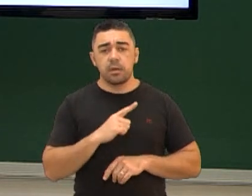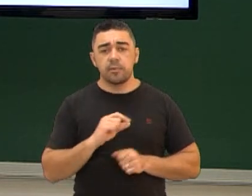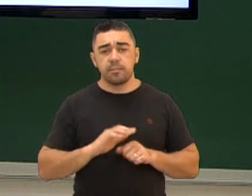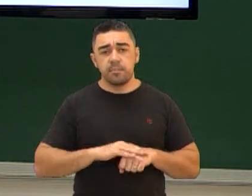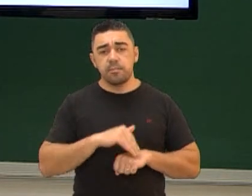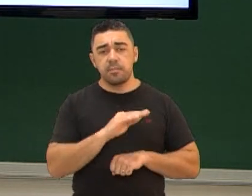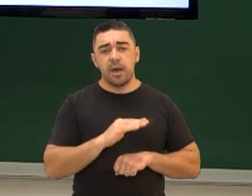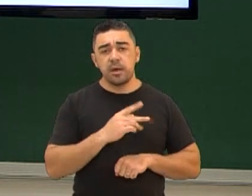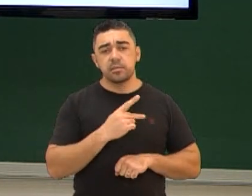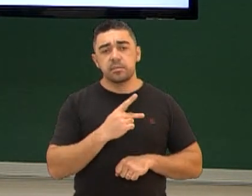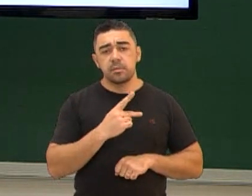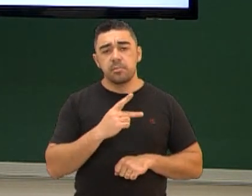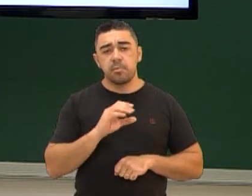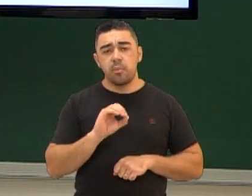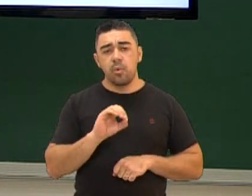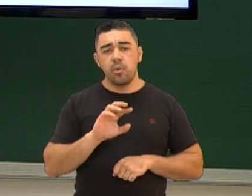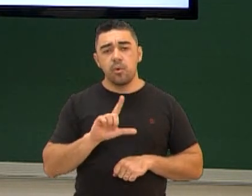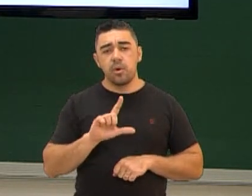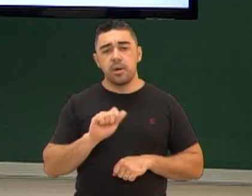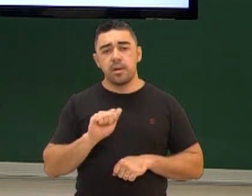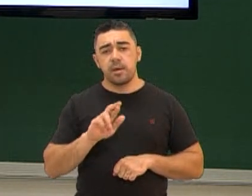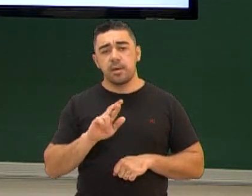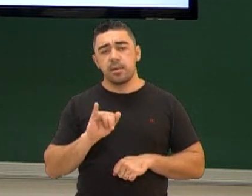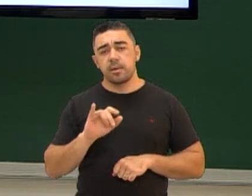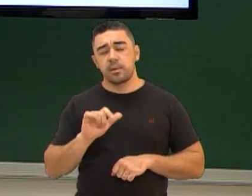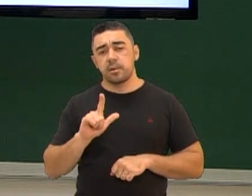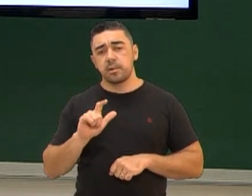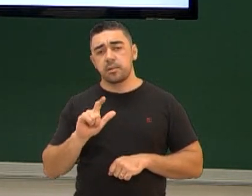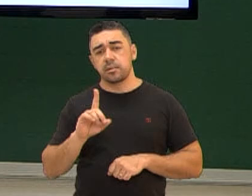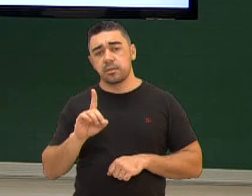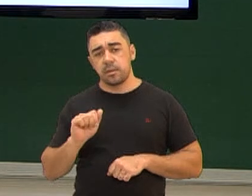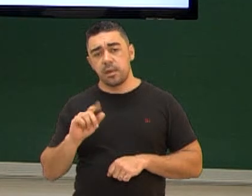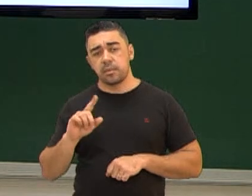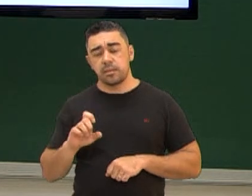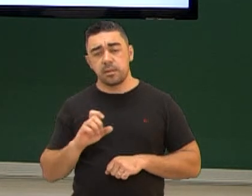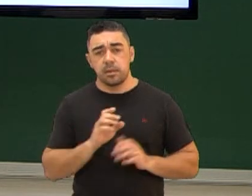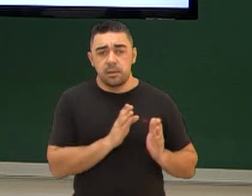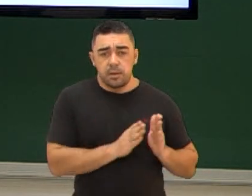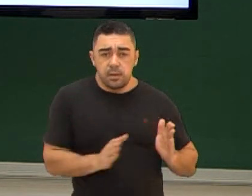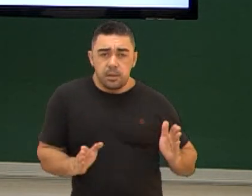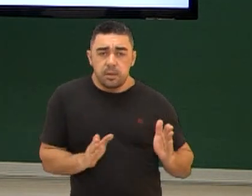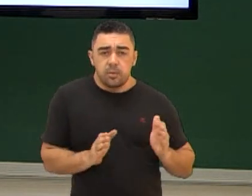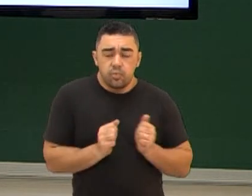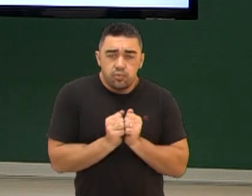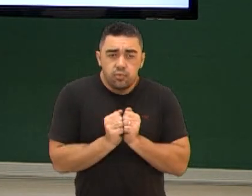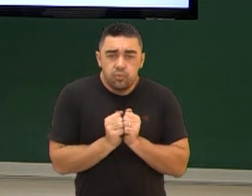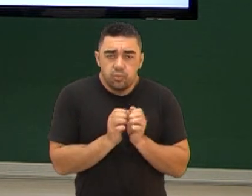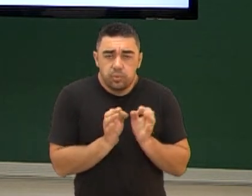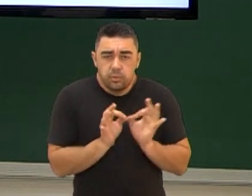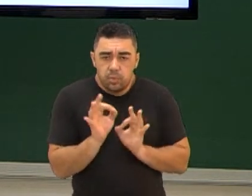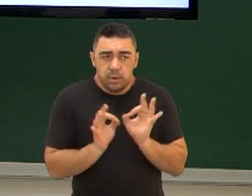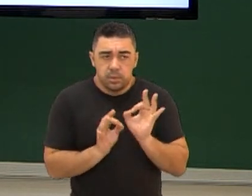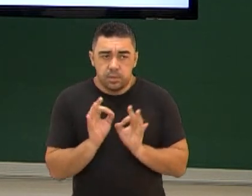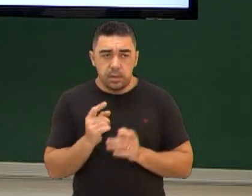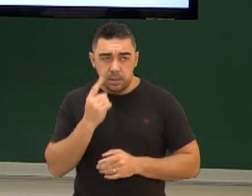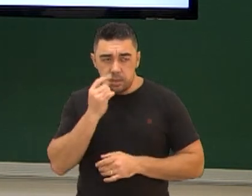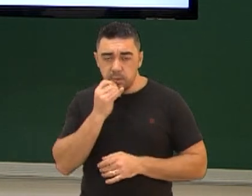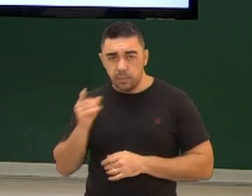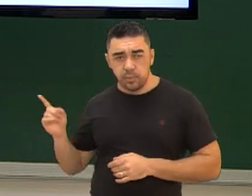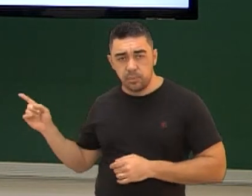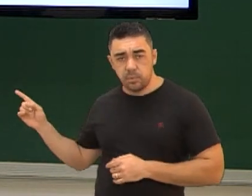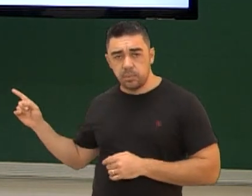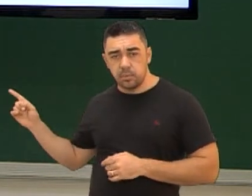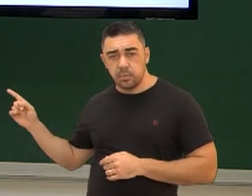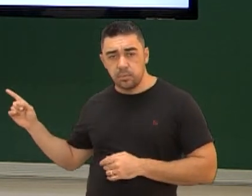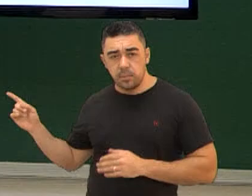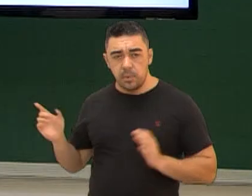formação essa formação de polaridades ordenadas, tá? Então, quando eu